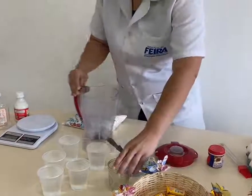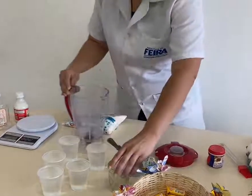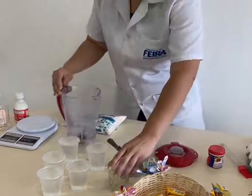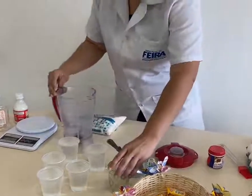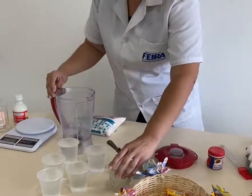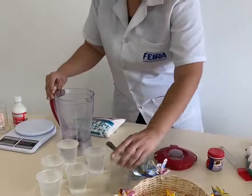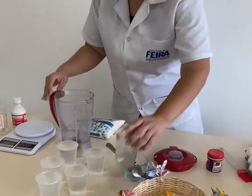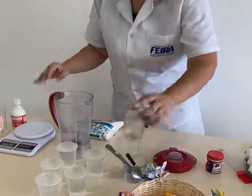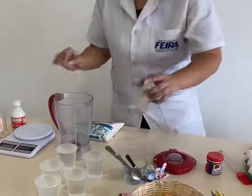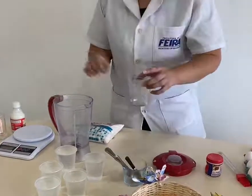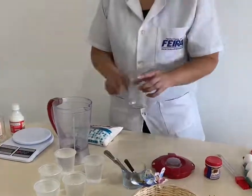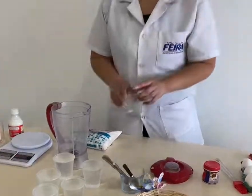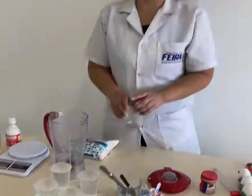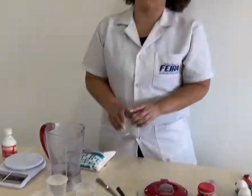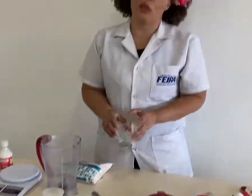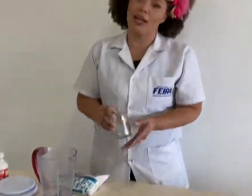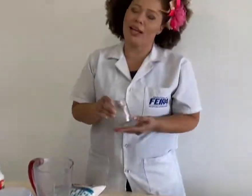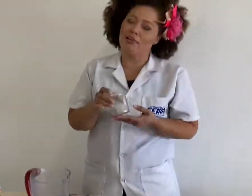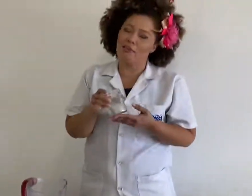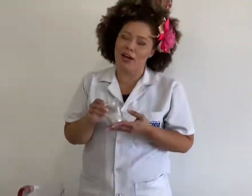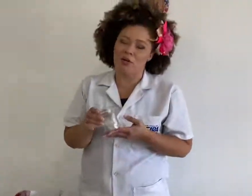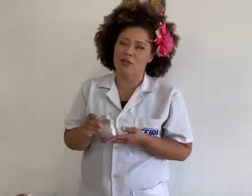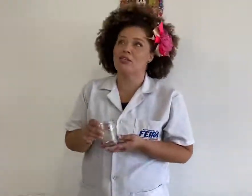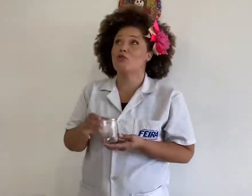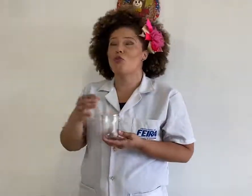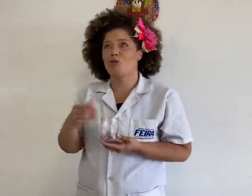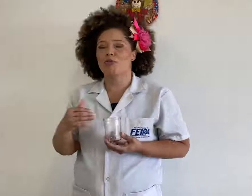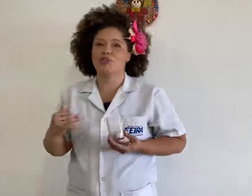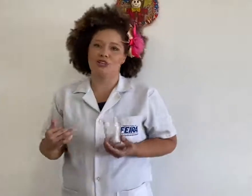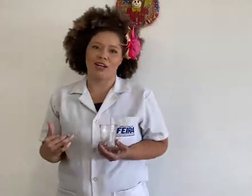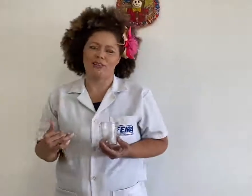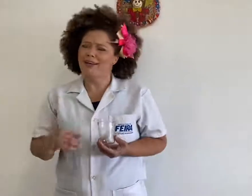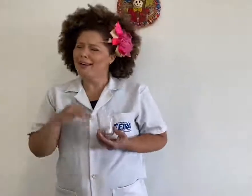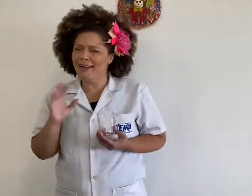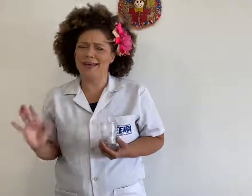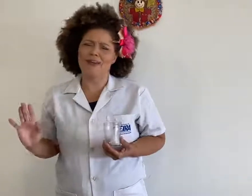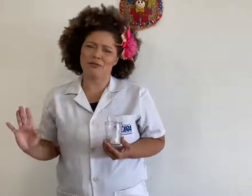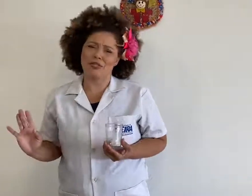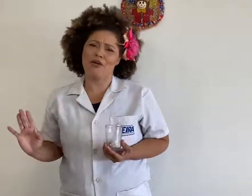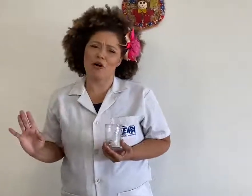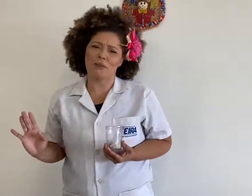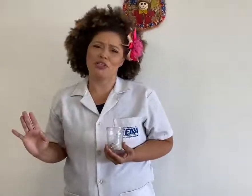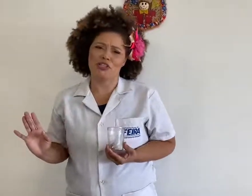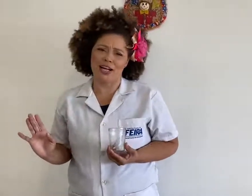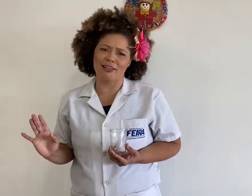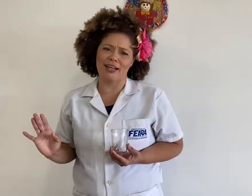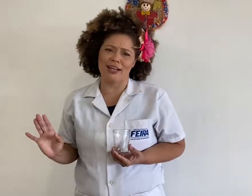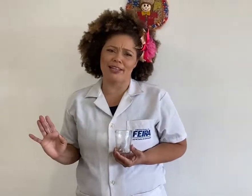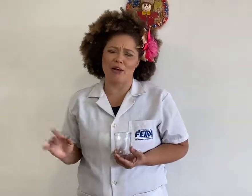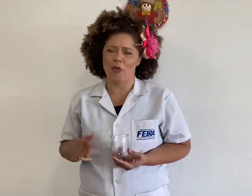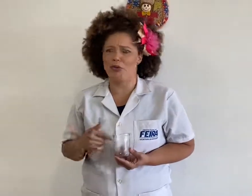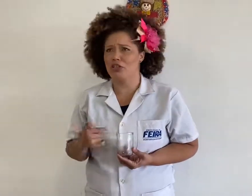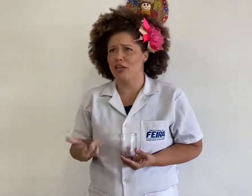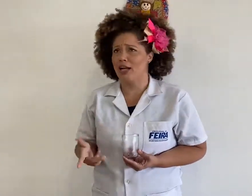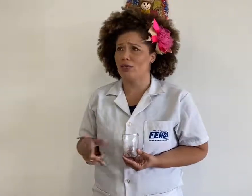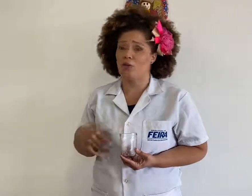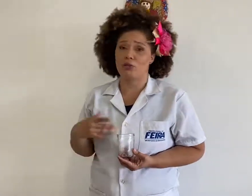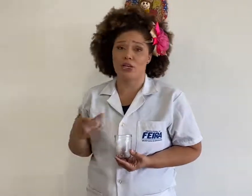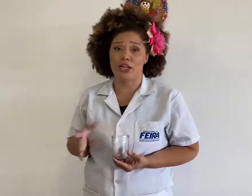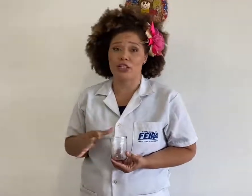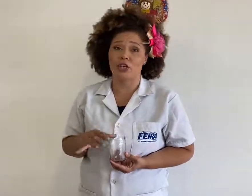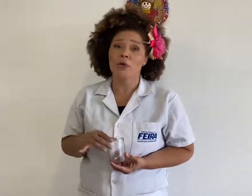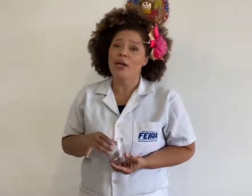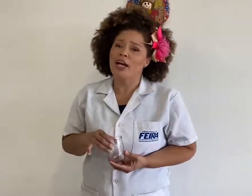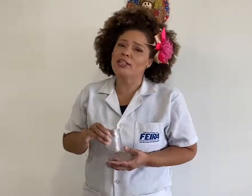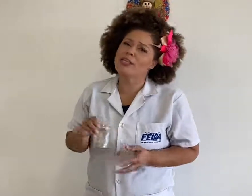uma outra medida aqui que a gente usa muito. Olha, aquele velho conhecido copo de extrato. Quem é que não tem esse copo de extrato em casa, né? Copo de extrato, copo